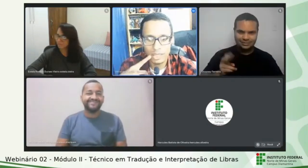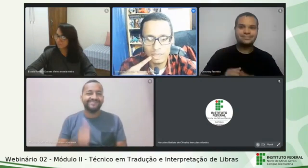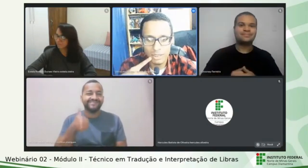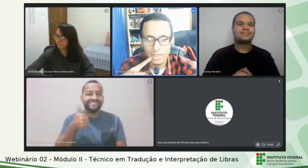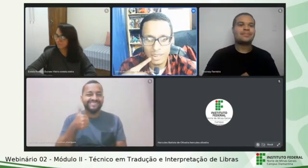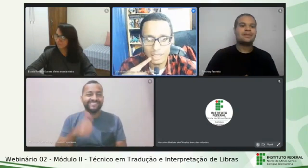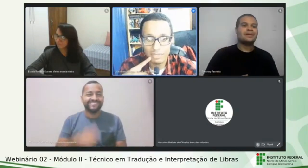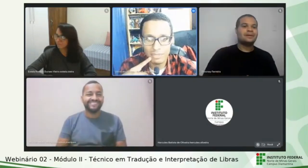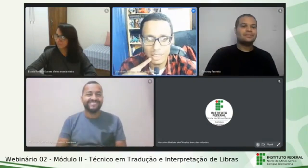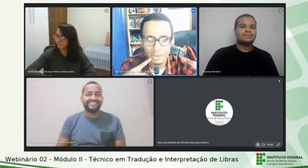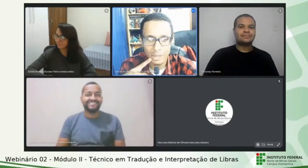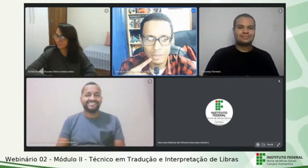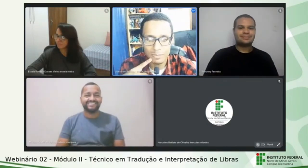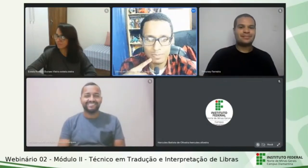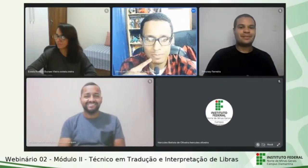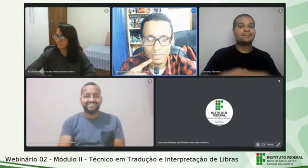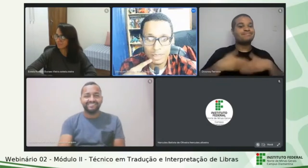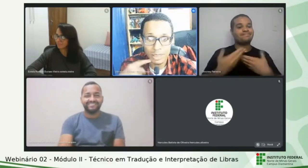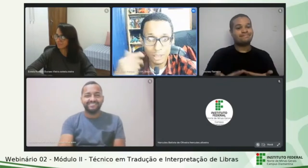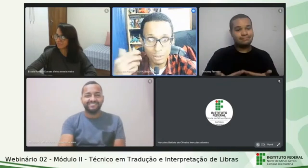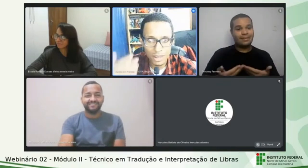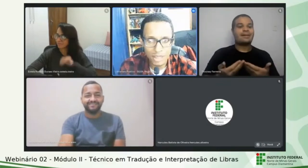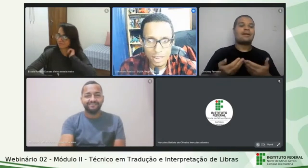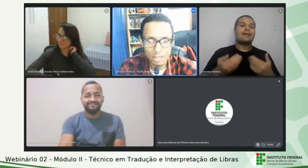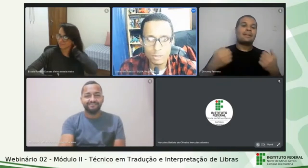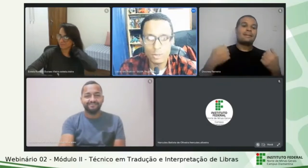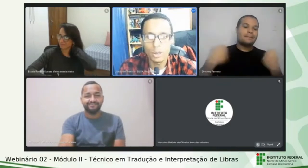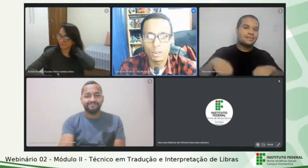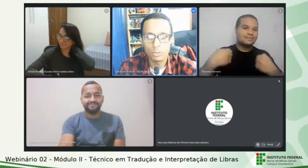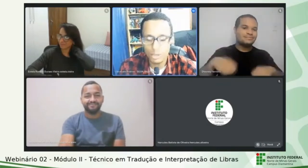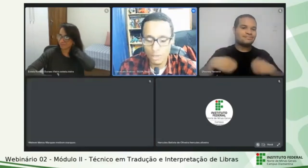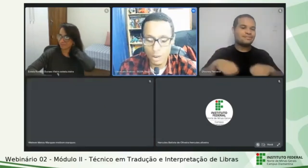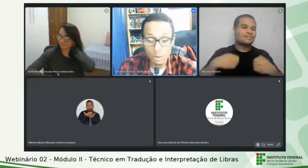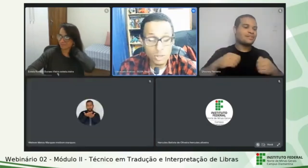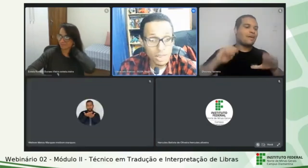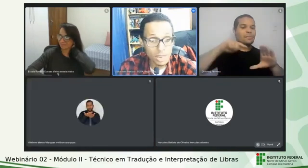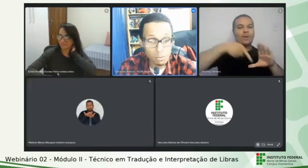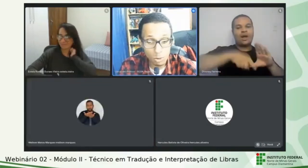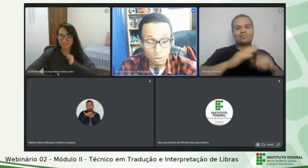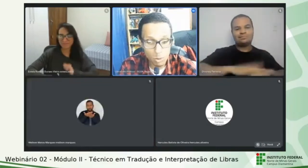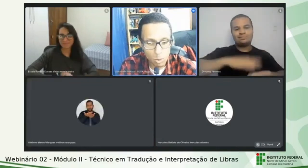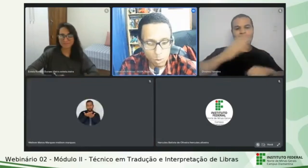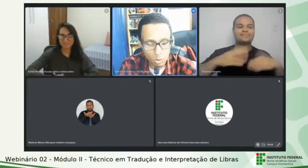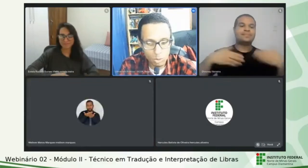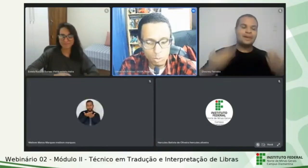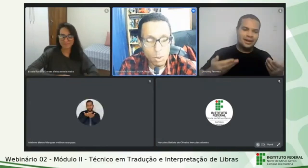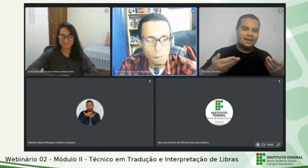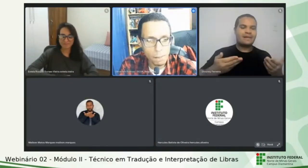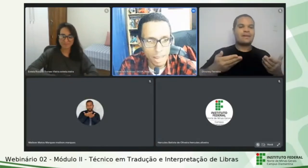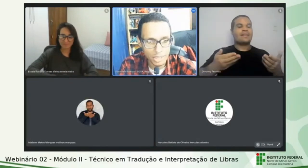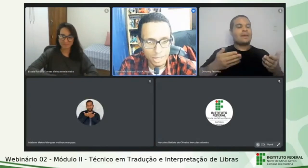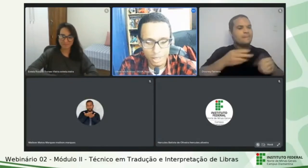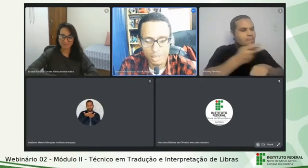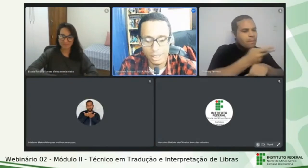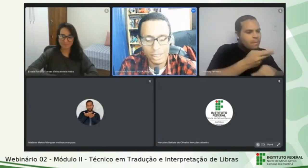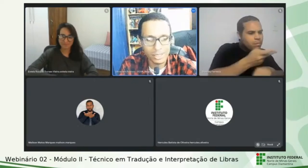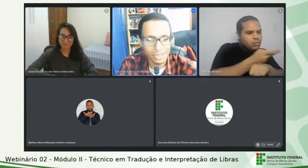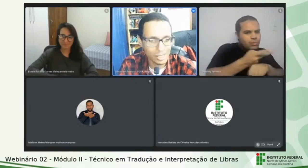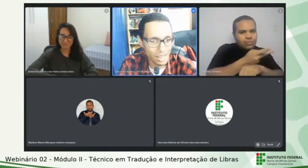você ainda vai ficar devendo, né? Então, faça isso. Você vai conseguir bons cursos, boa